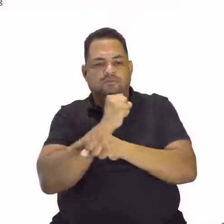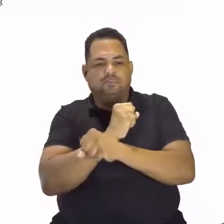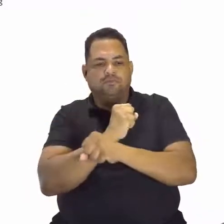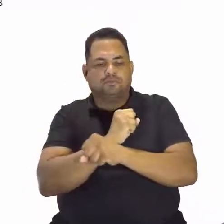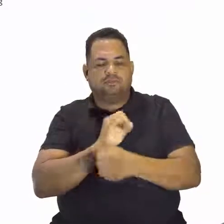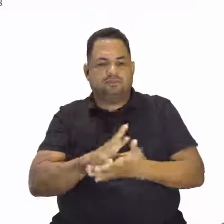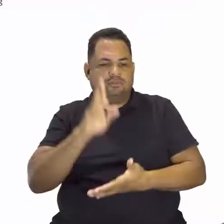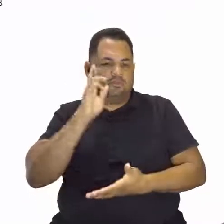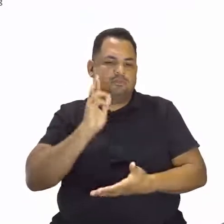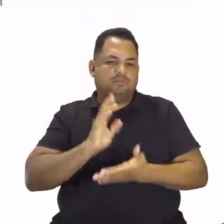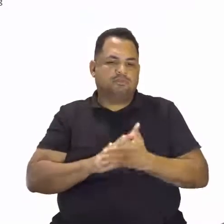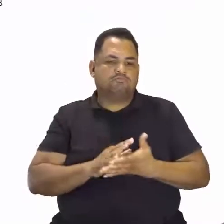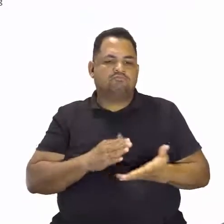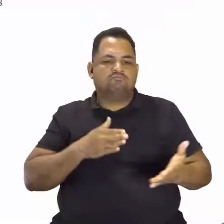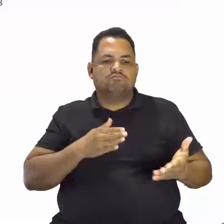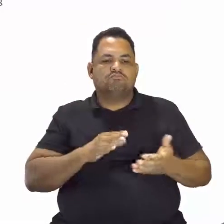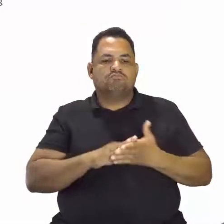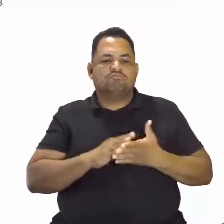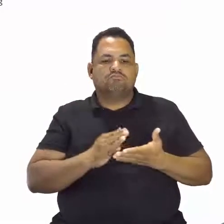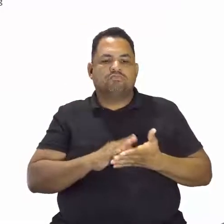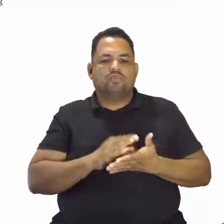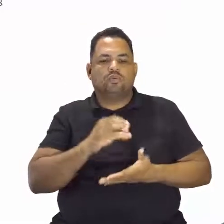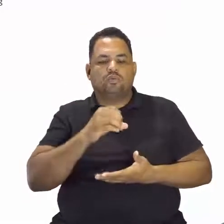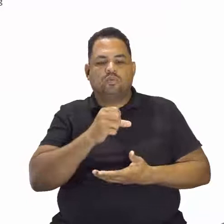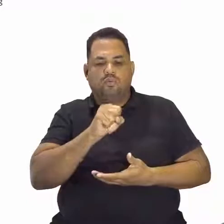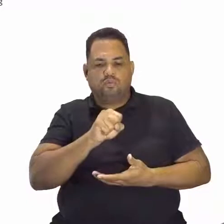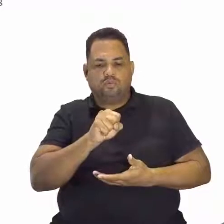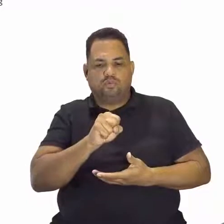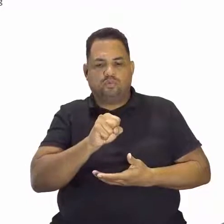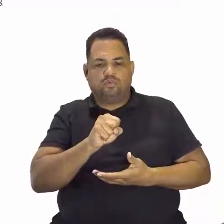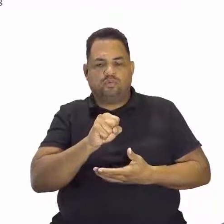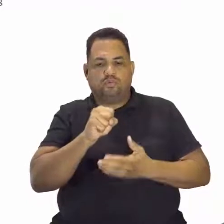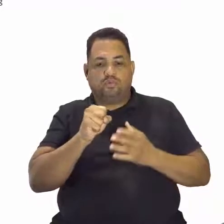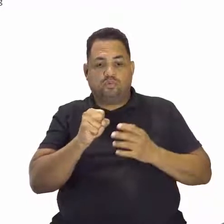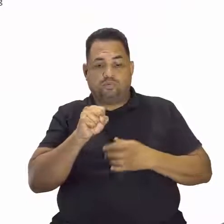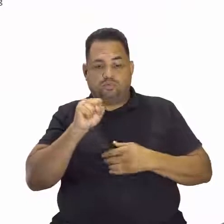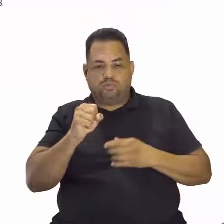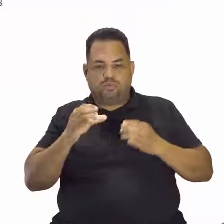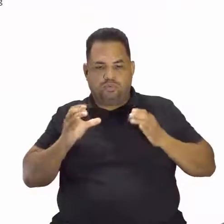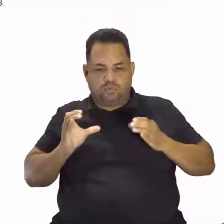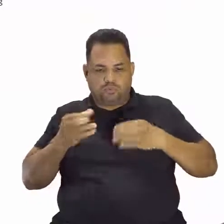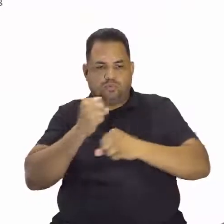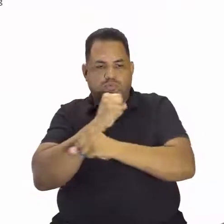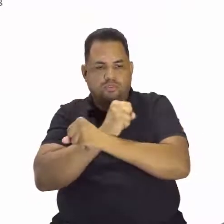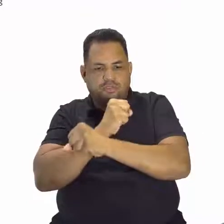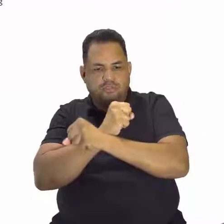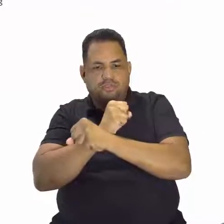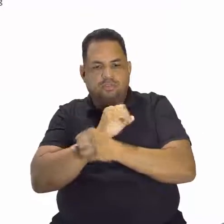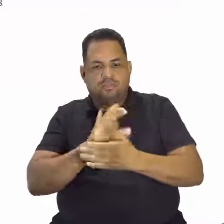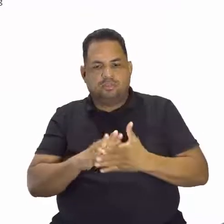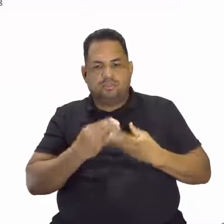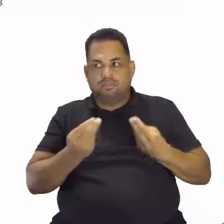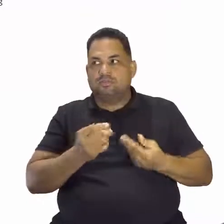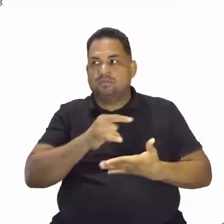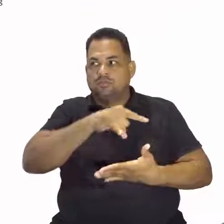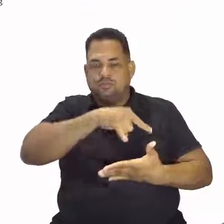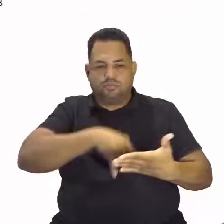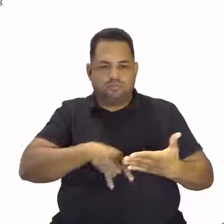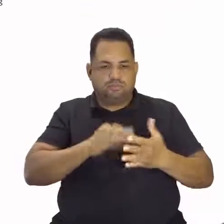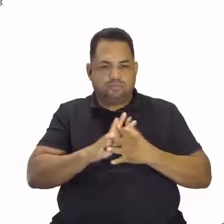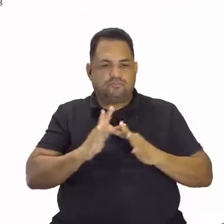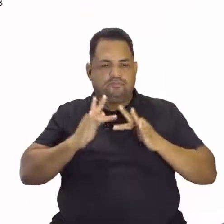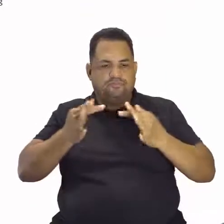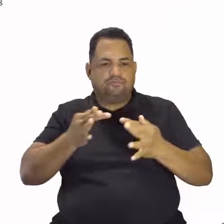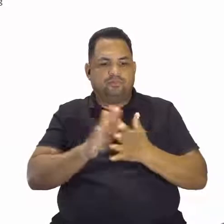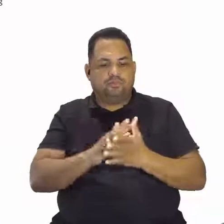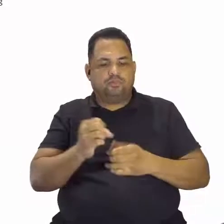Há 8 quilombos, né? Em Rondônia, há 8 quilombos remanescentes. Um deles recebeu o título definitivo em 2010. Tem